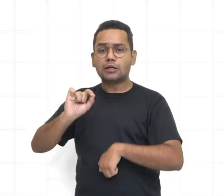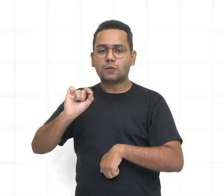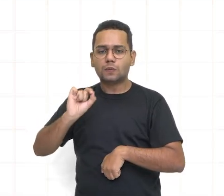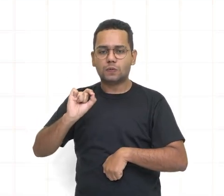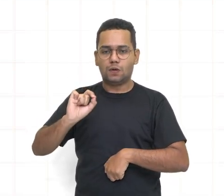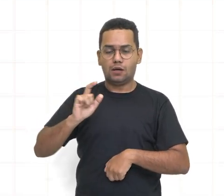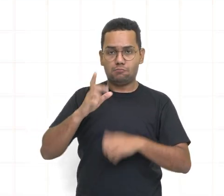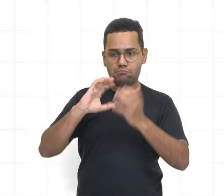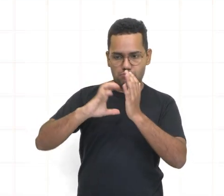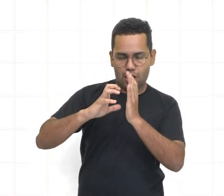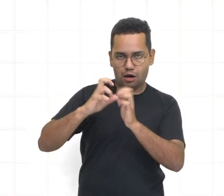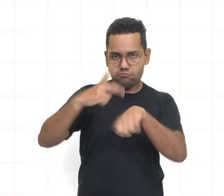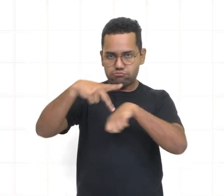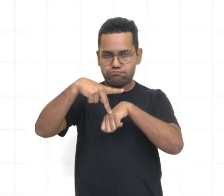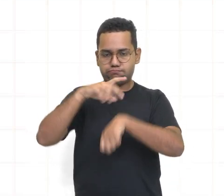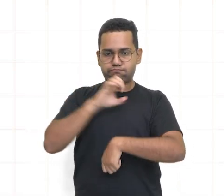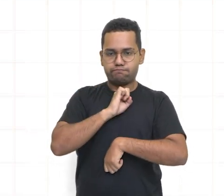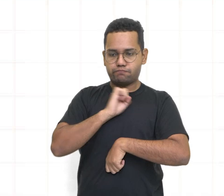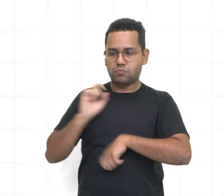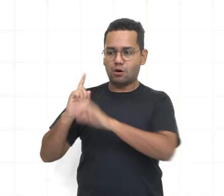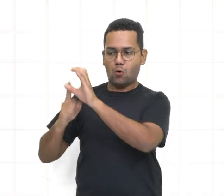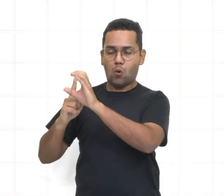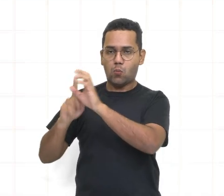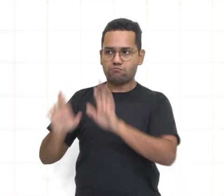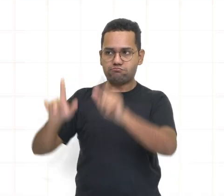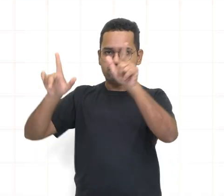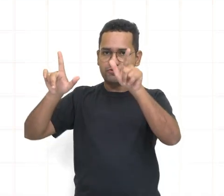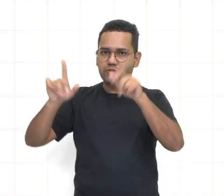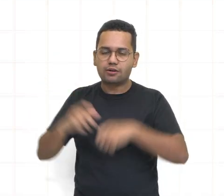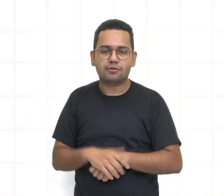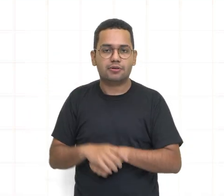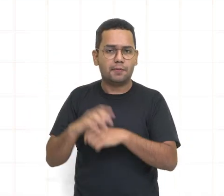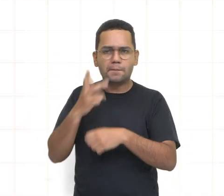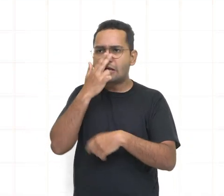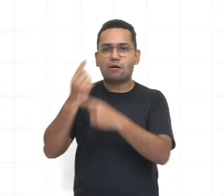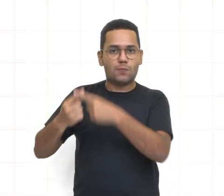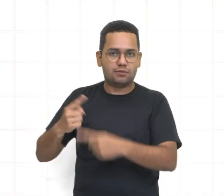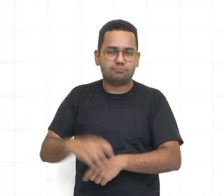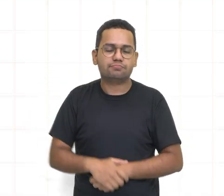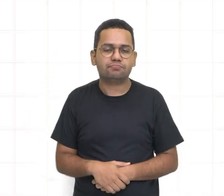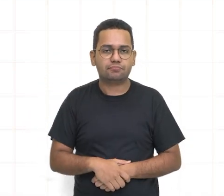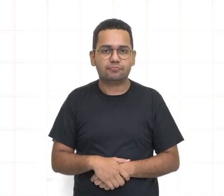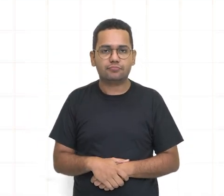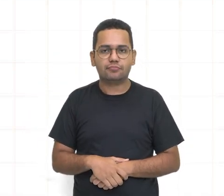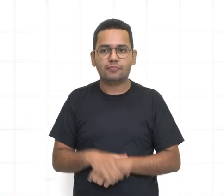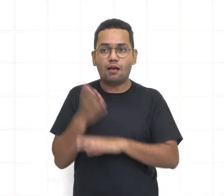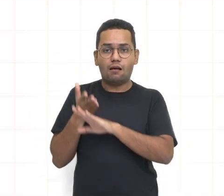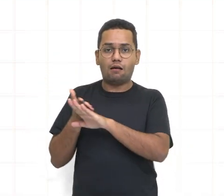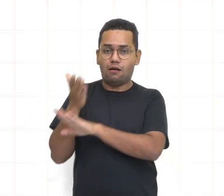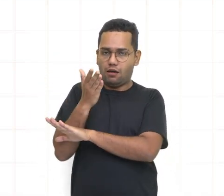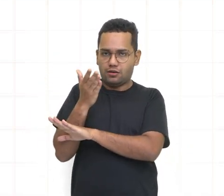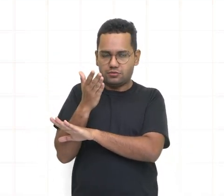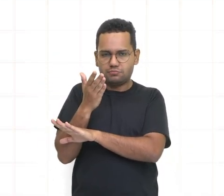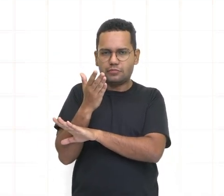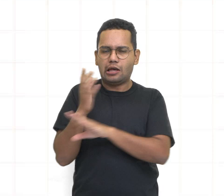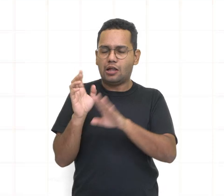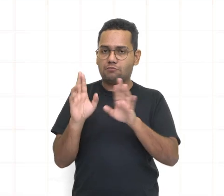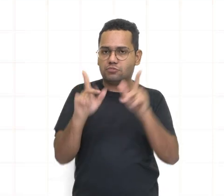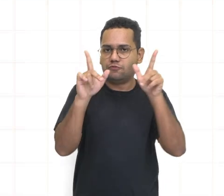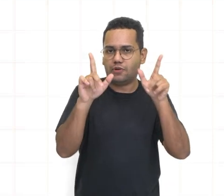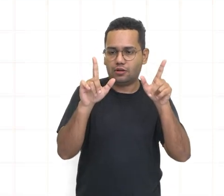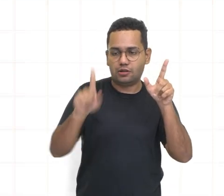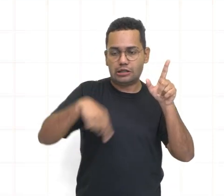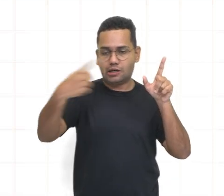e comunistas. A gente está vendo que, a princípio, eles eram rivais antagônicos. No segundo momento, precisavam se unir